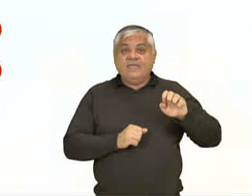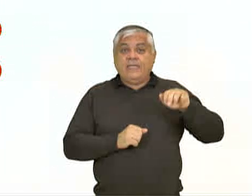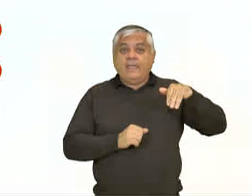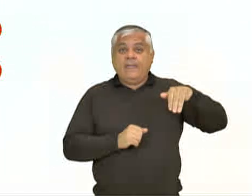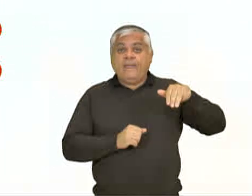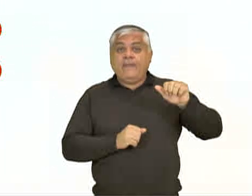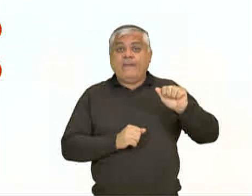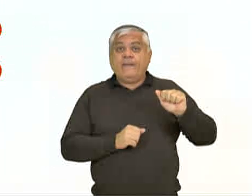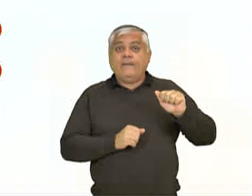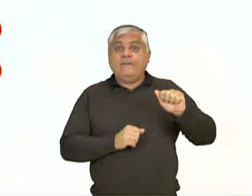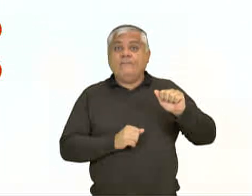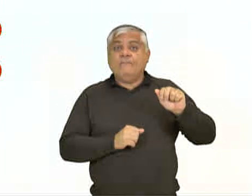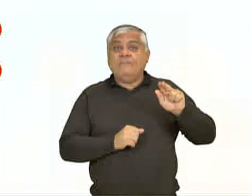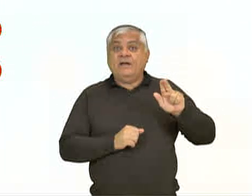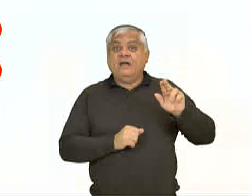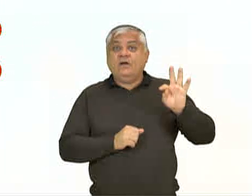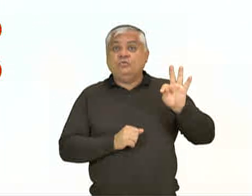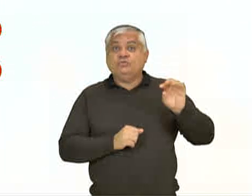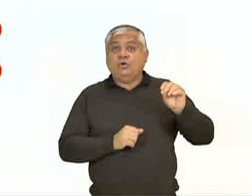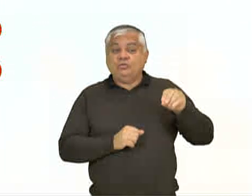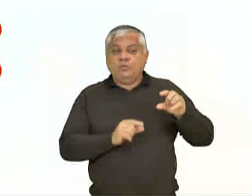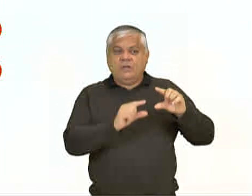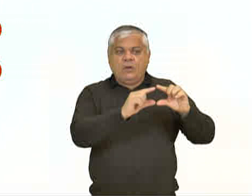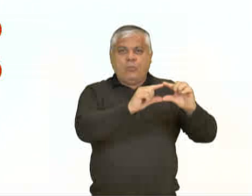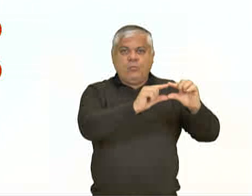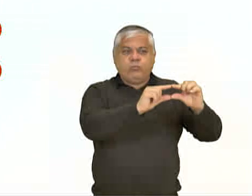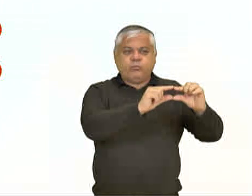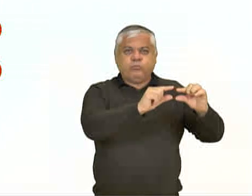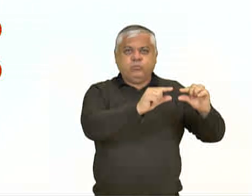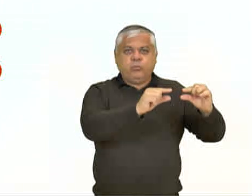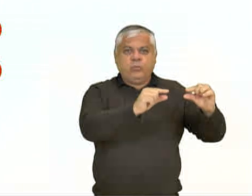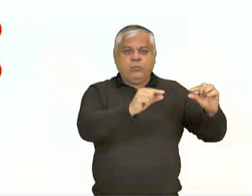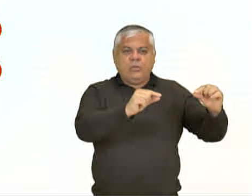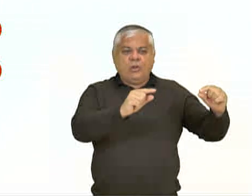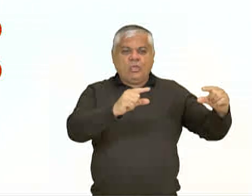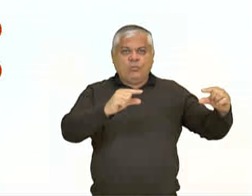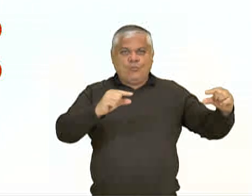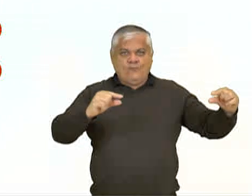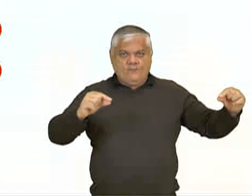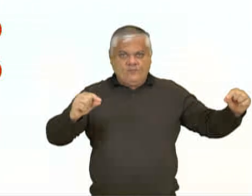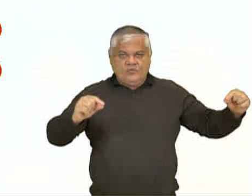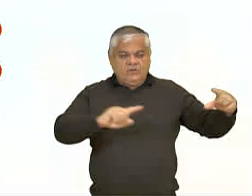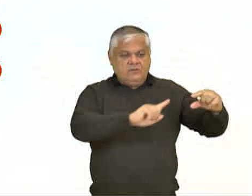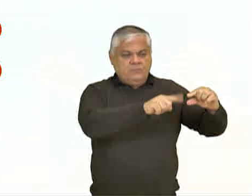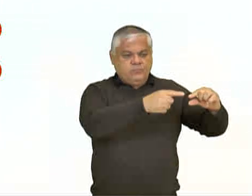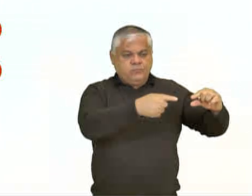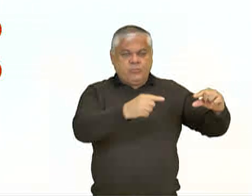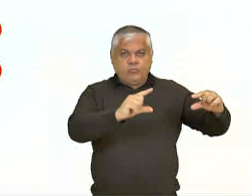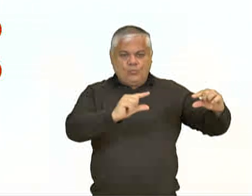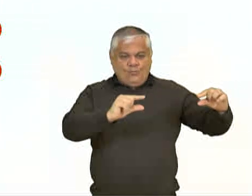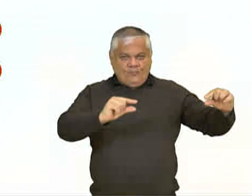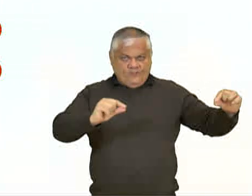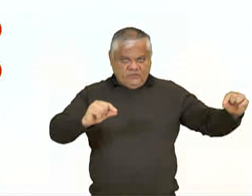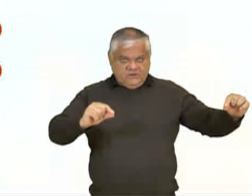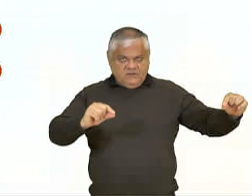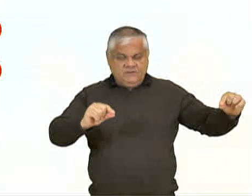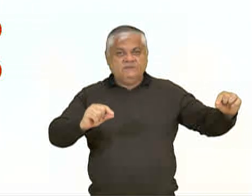corpo cilíndrico, né? E afilado em ambas as extremidades.